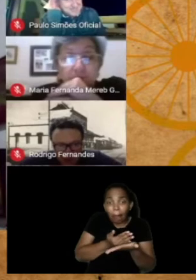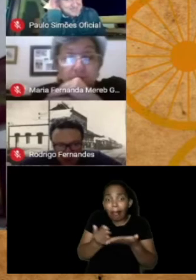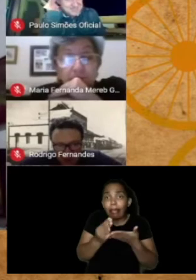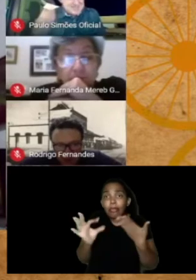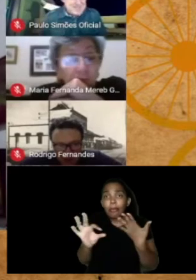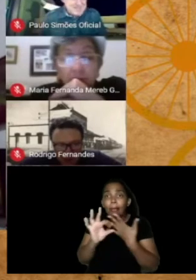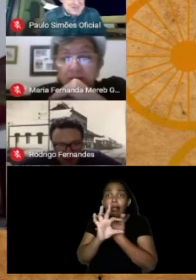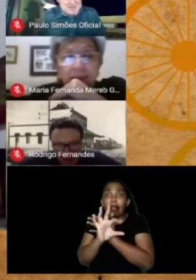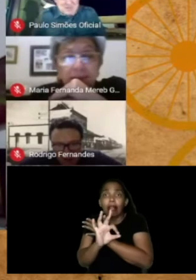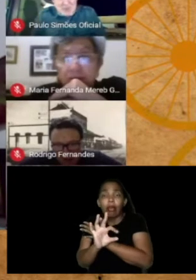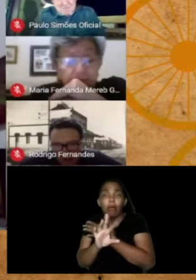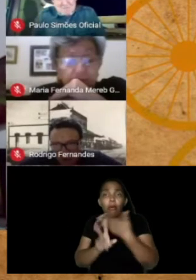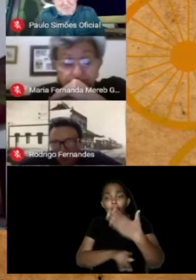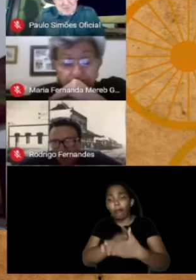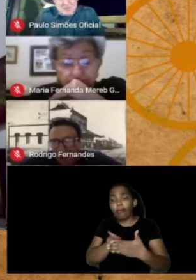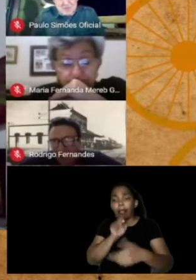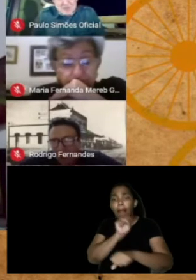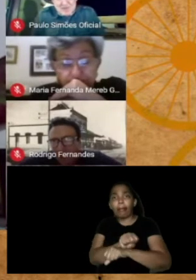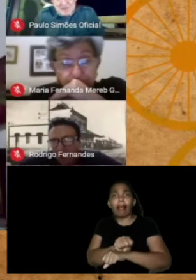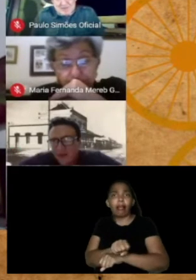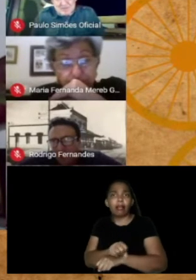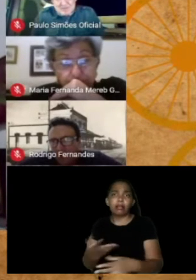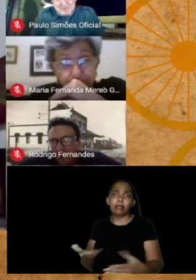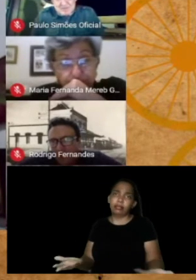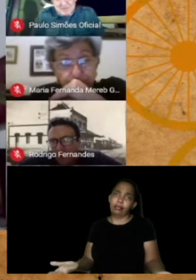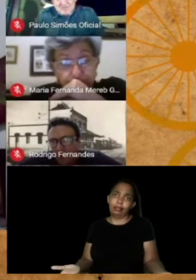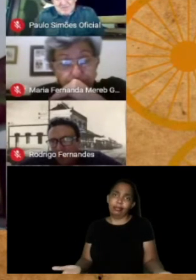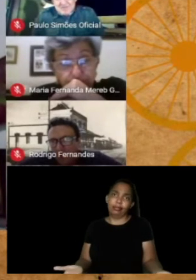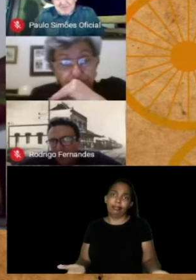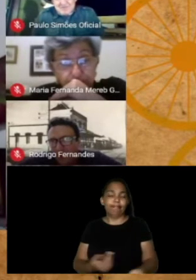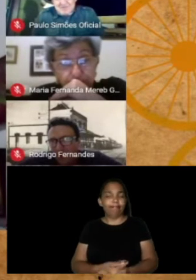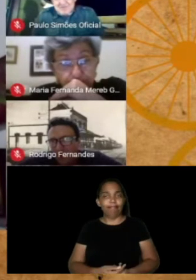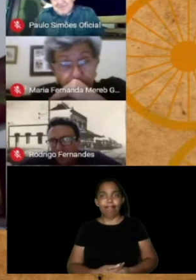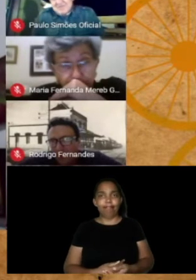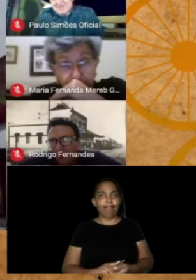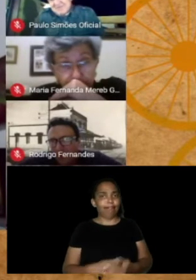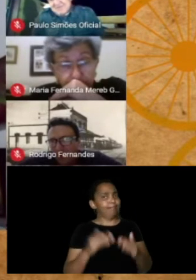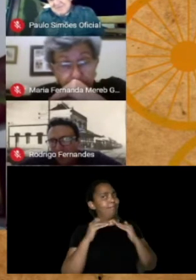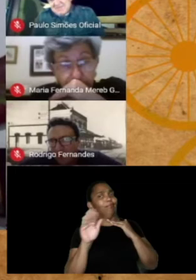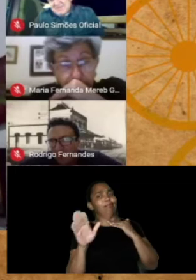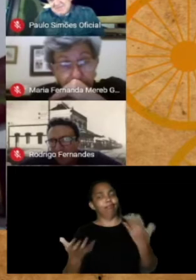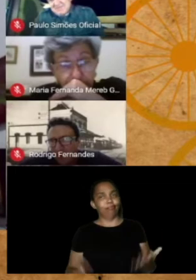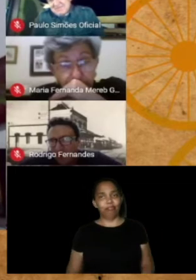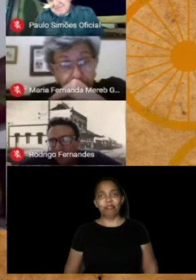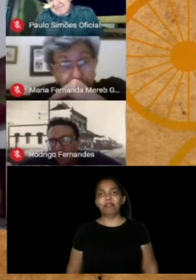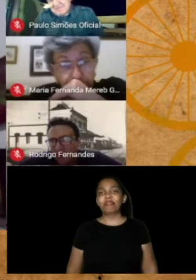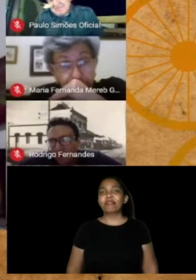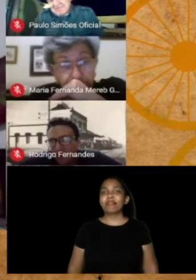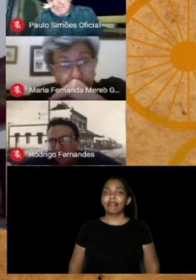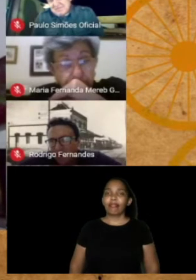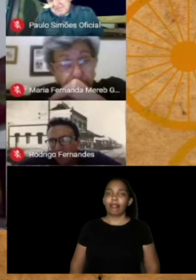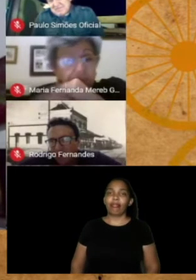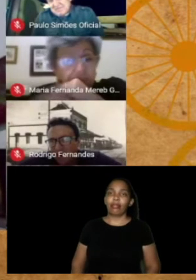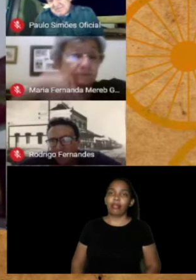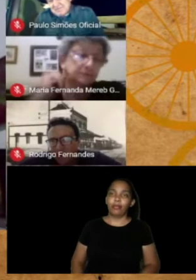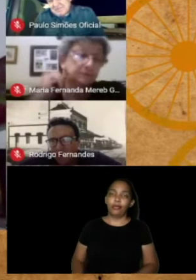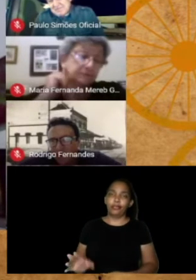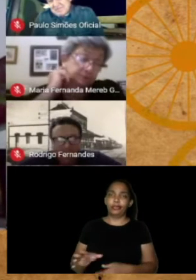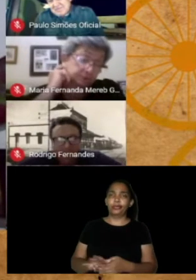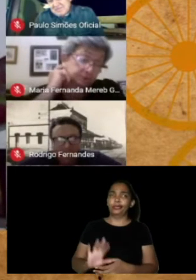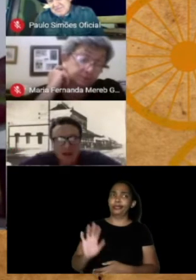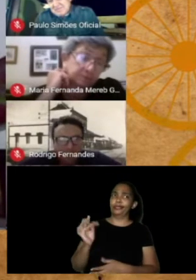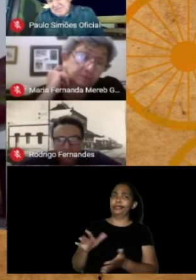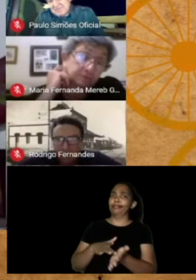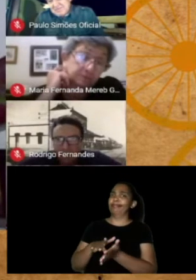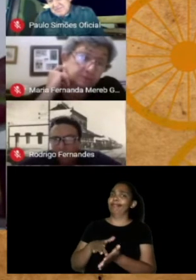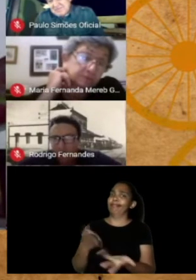trem do Pantanal é esse, cara? Vamos no PROCON, né? Produto enganoso.